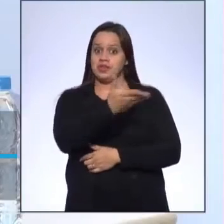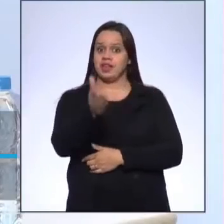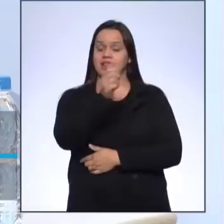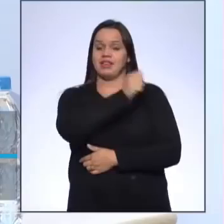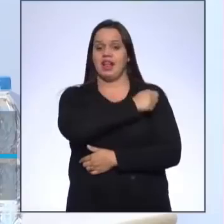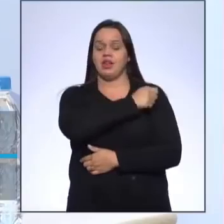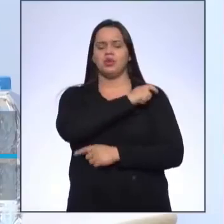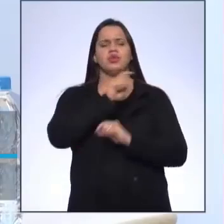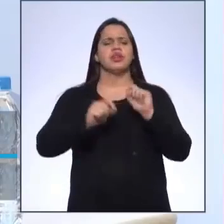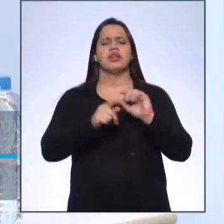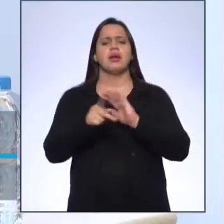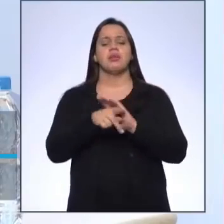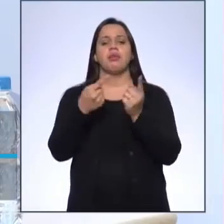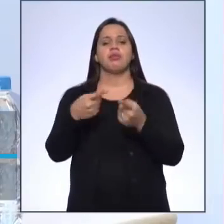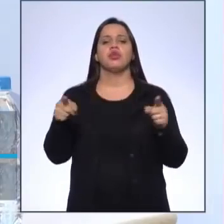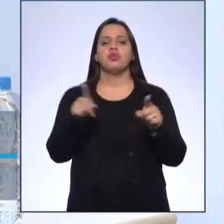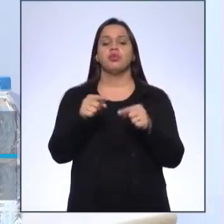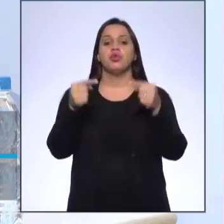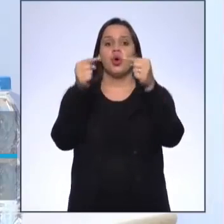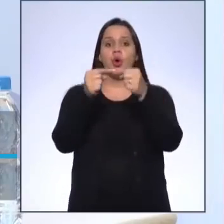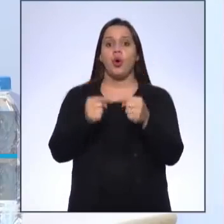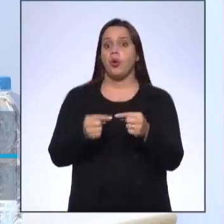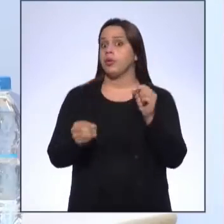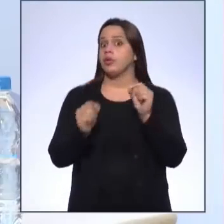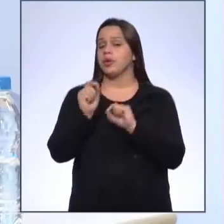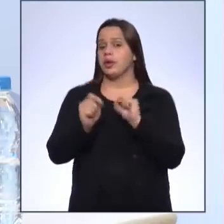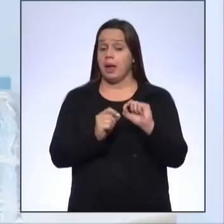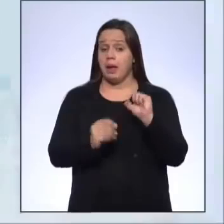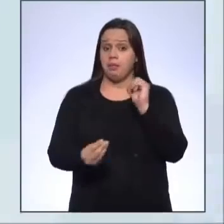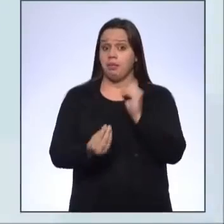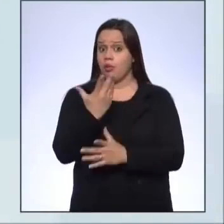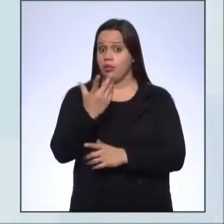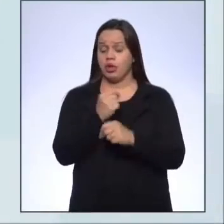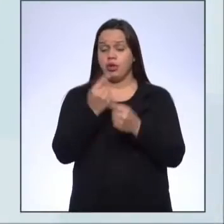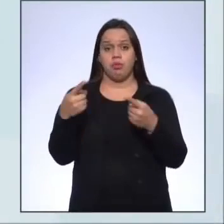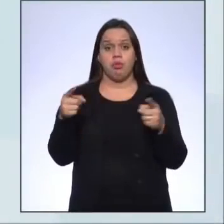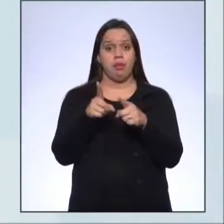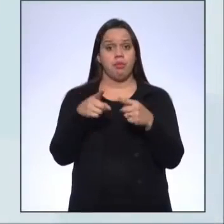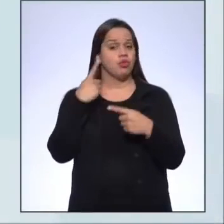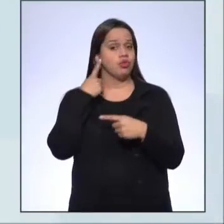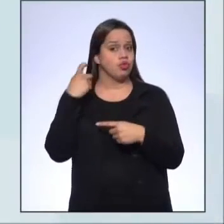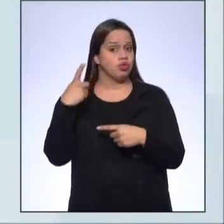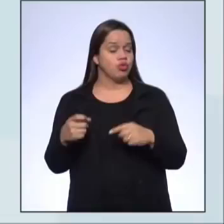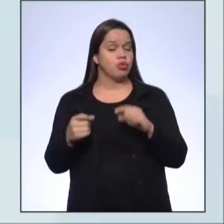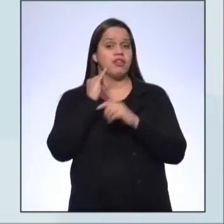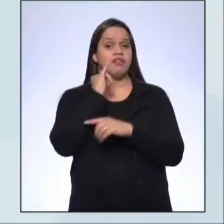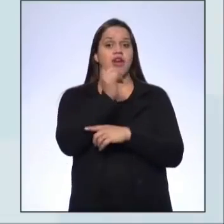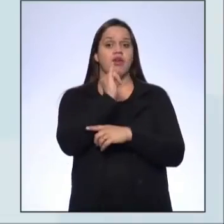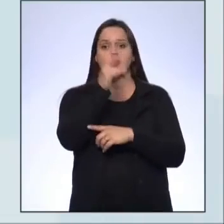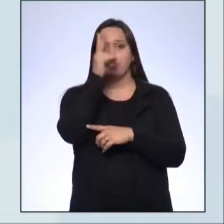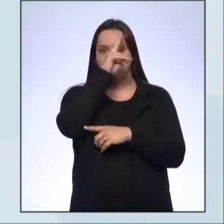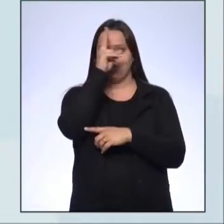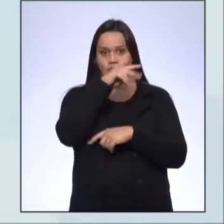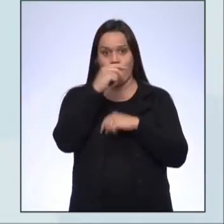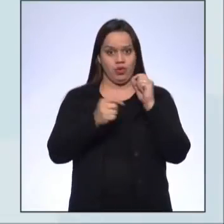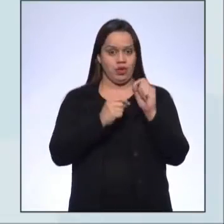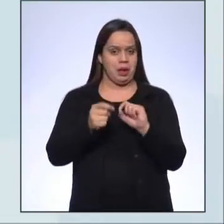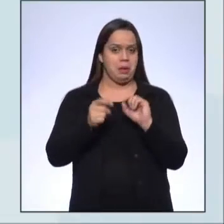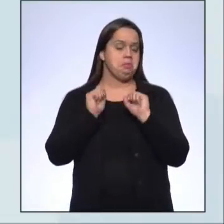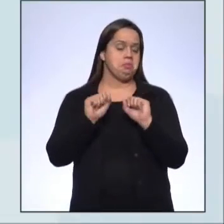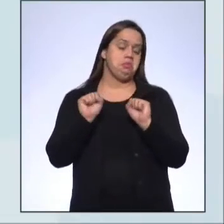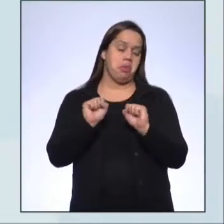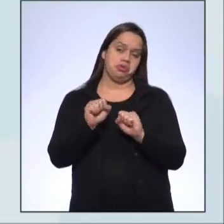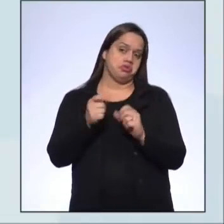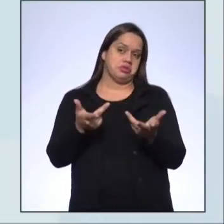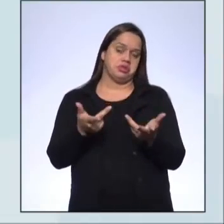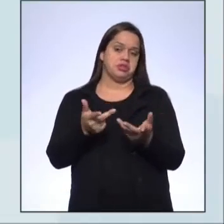que é a trilha sonora, pessoal? Nada mais é que é uma criação de músicas e sons para contar uma história. E essa história pode ser através da